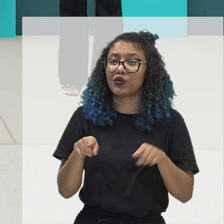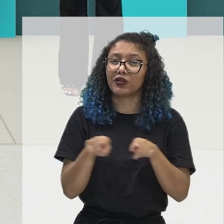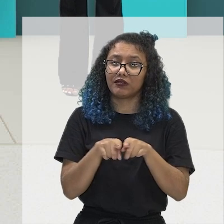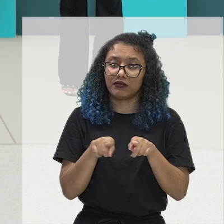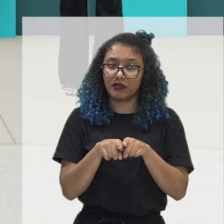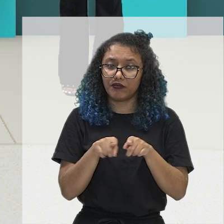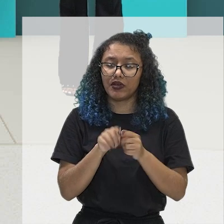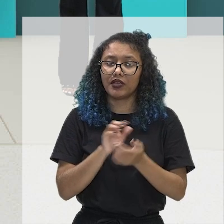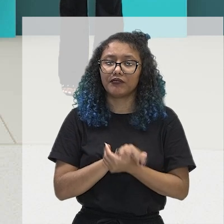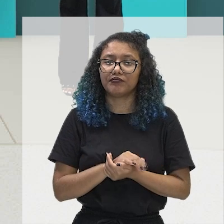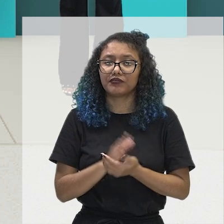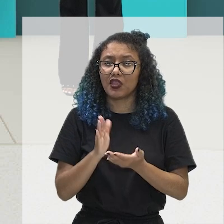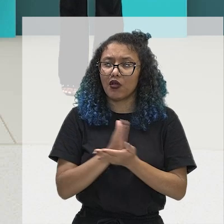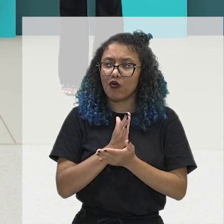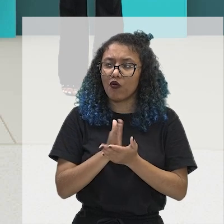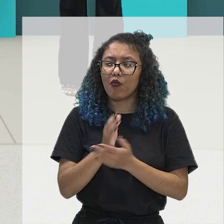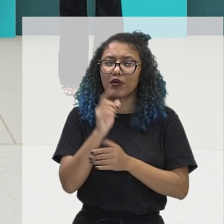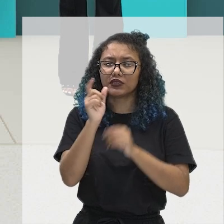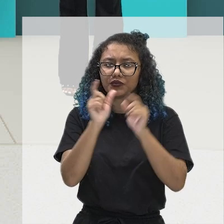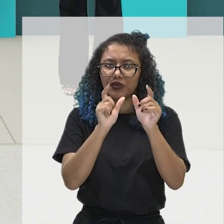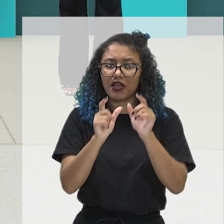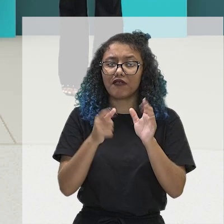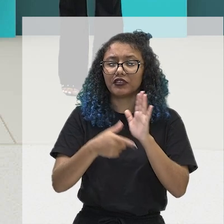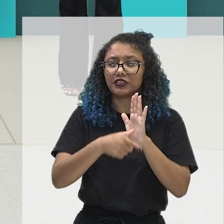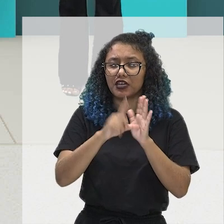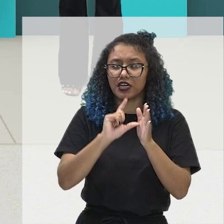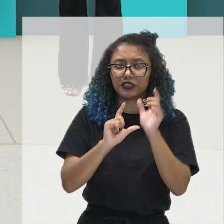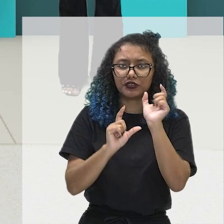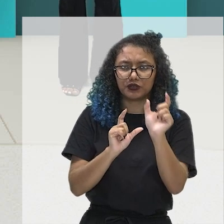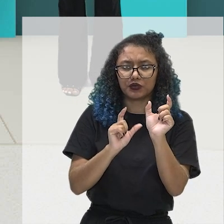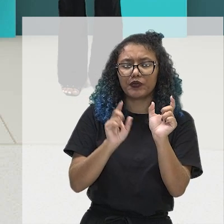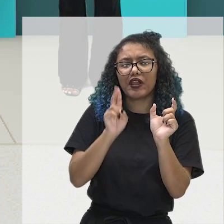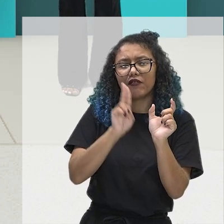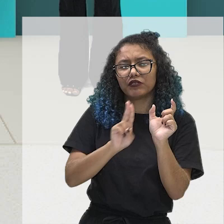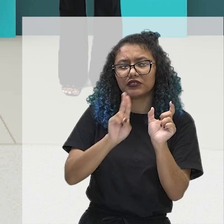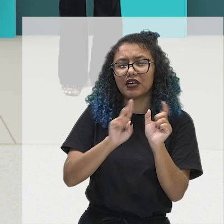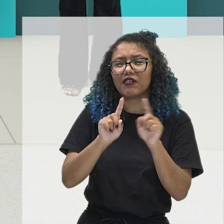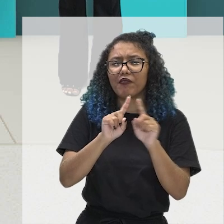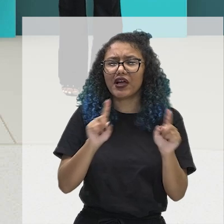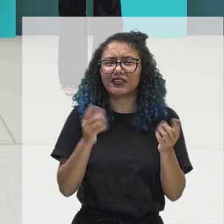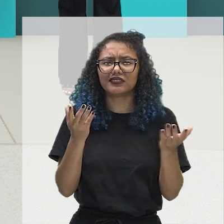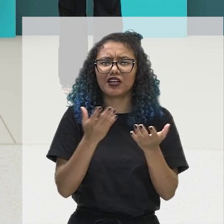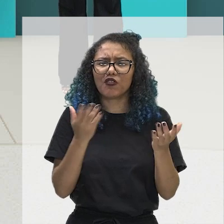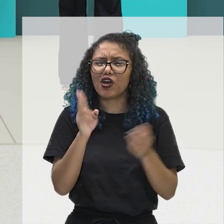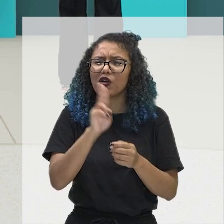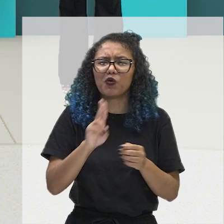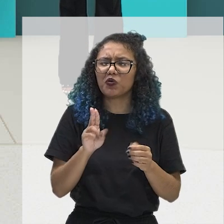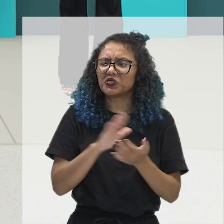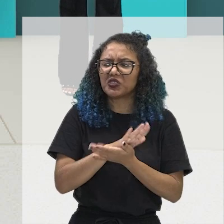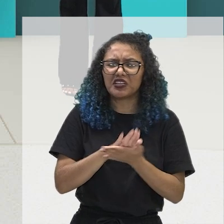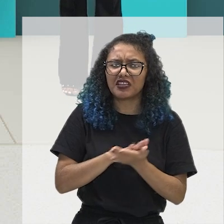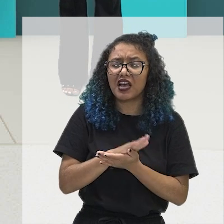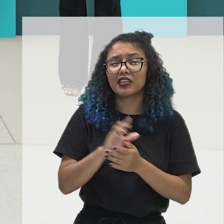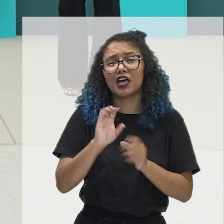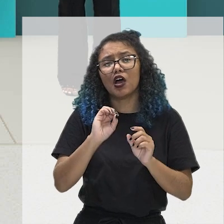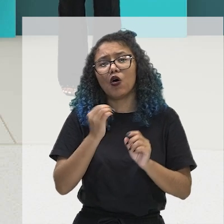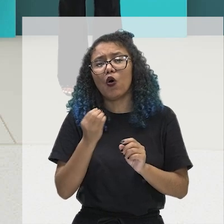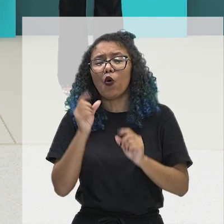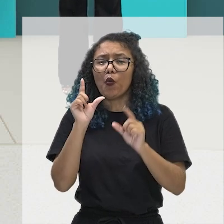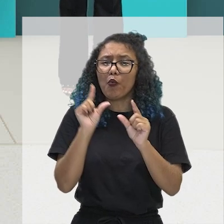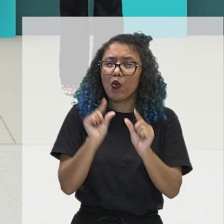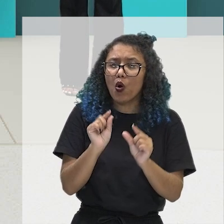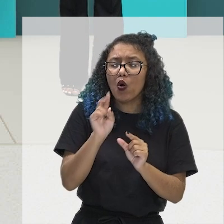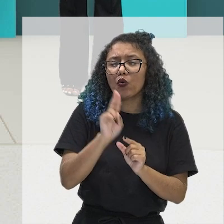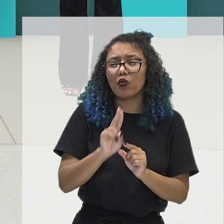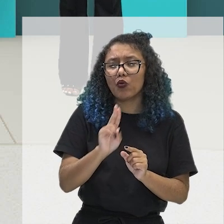variação histórica. São palavras que eram utilizadas antes, por exemplo, e agora caíram em desuso, ou elas foram